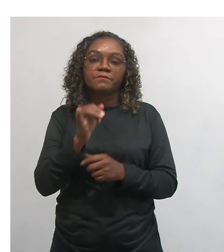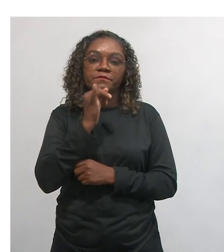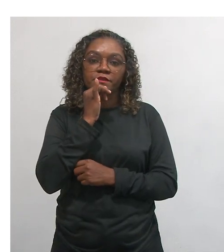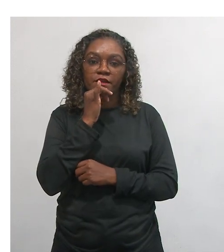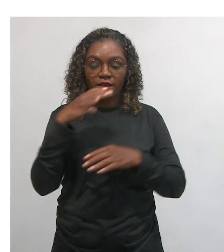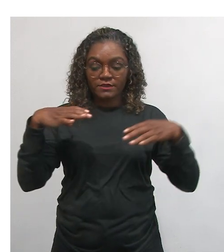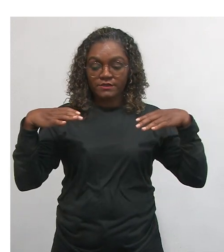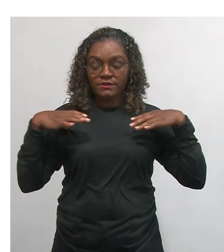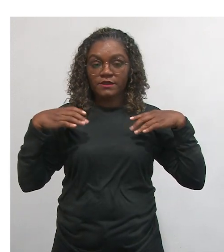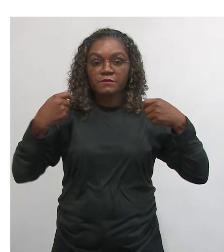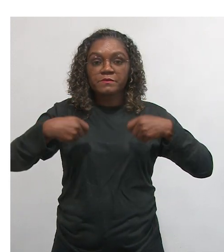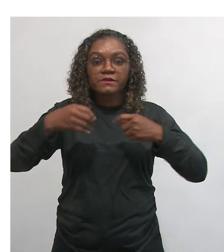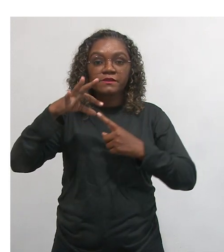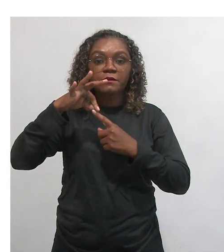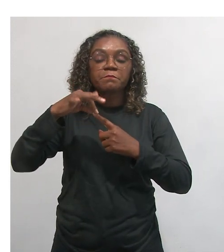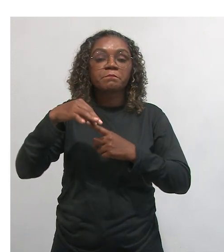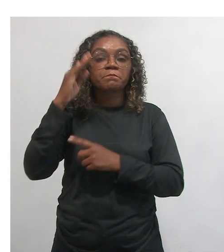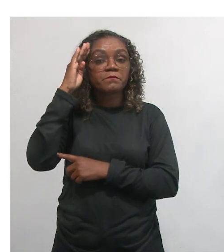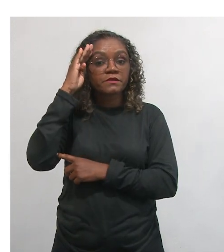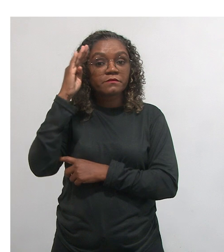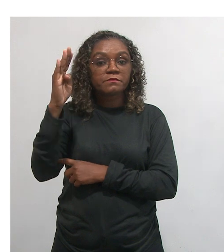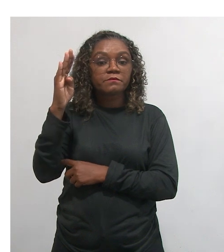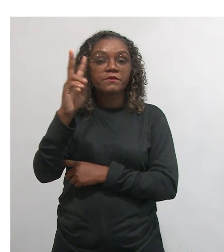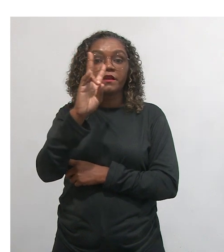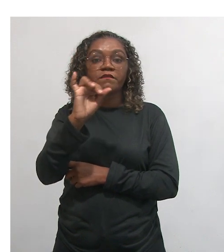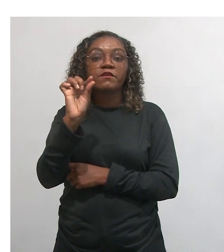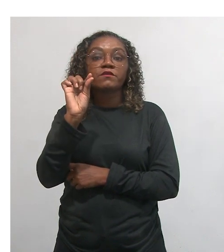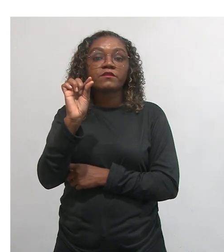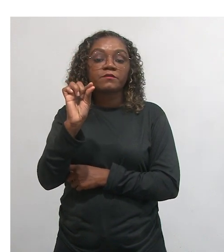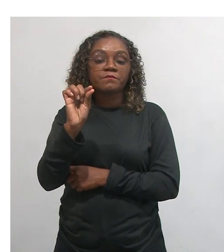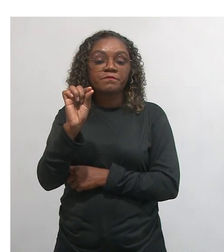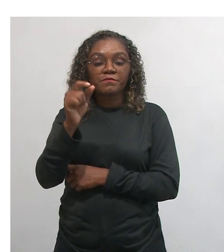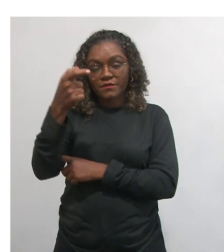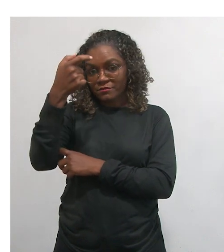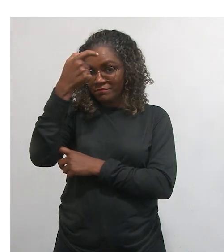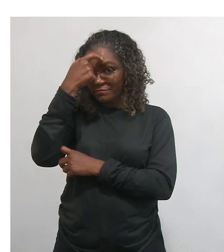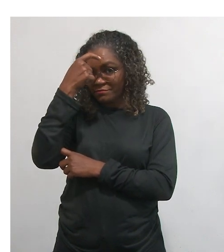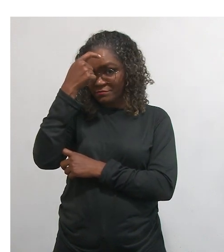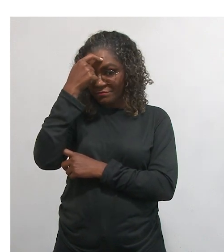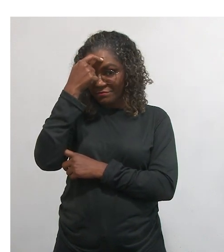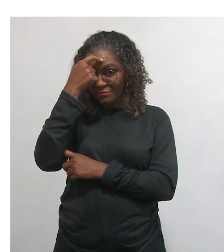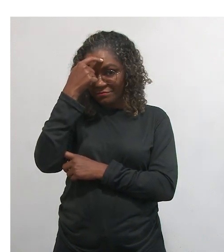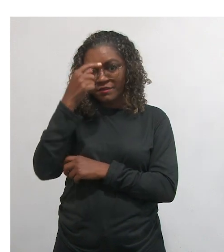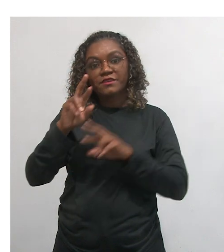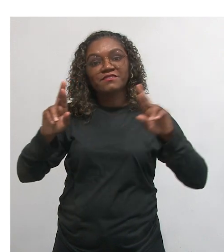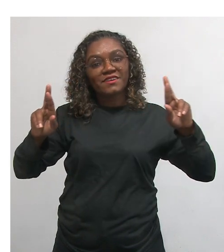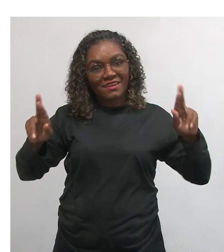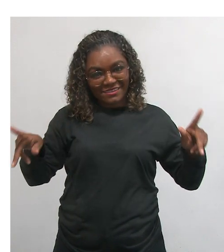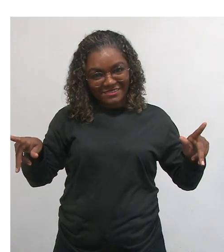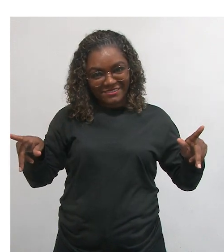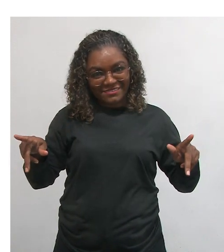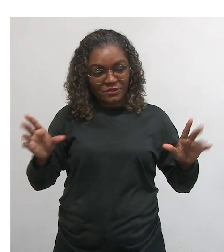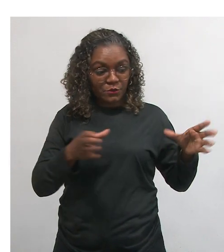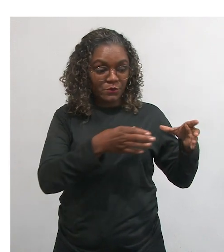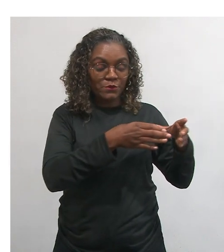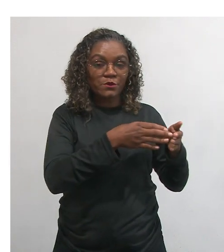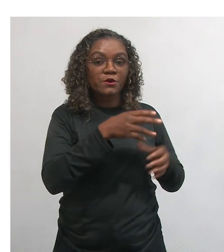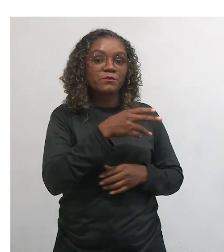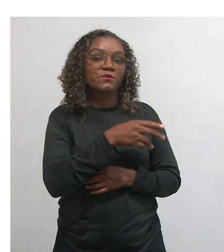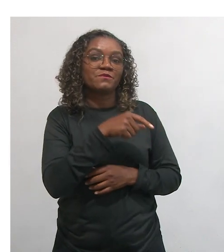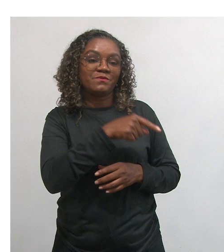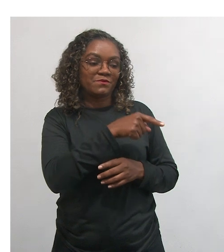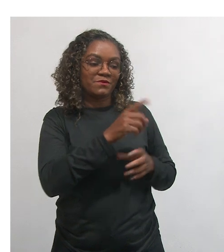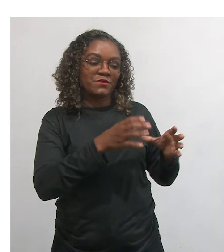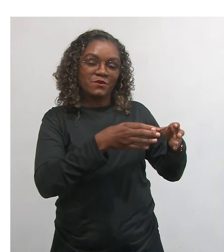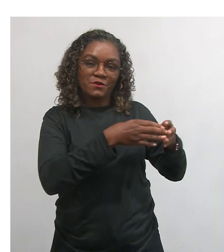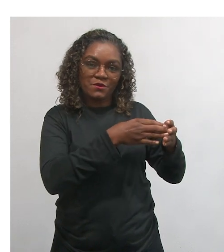a cidade tem que ter um ponto fixo, ele vai criar o domínio da razão, bem diferente dos sofistas,